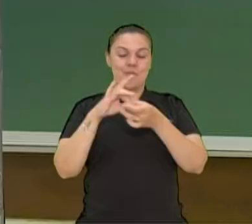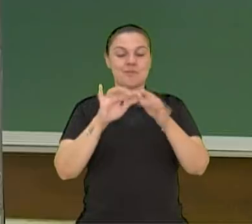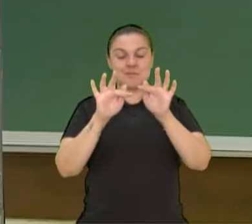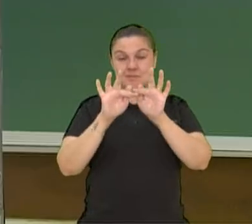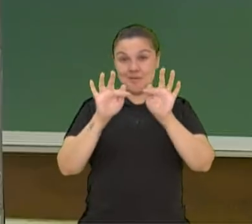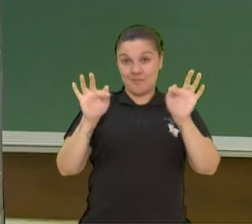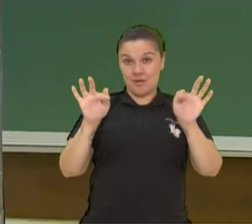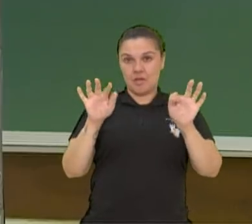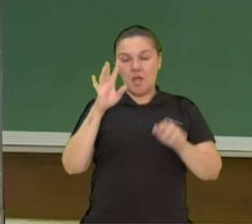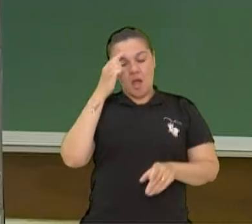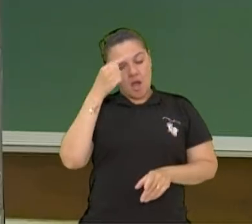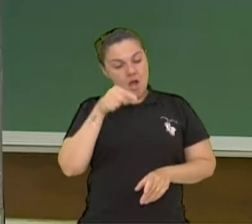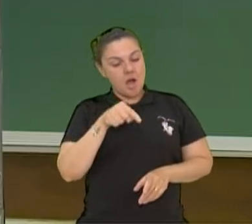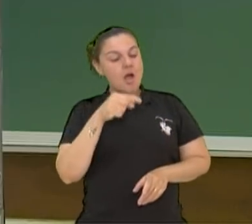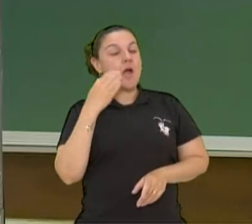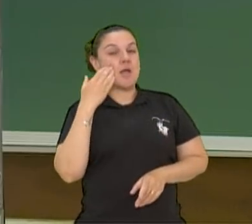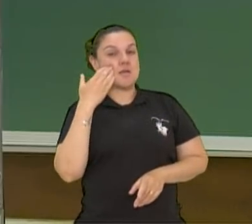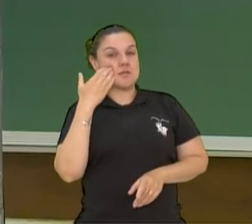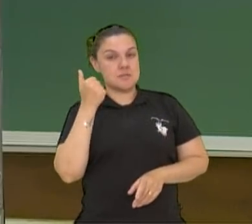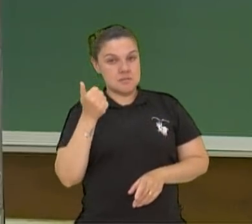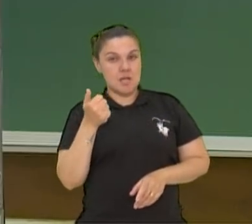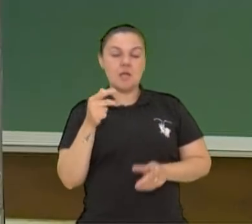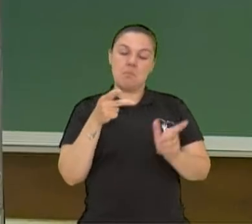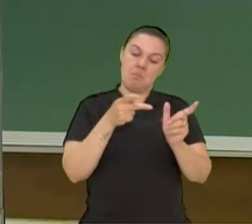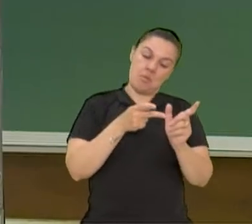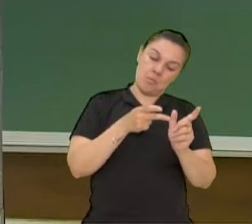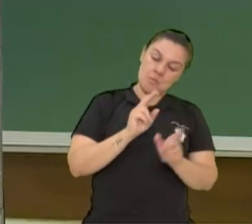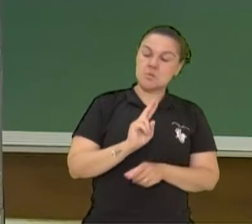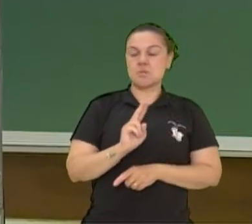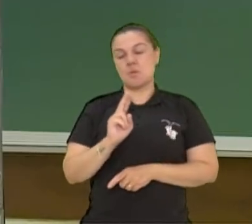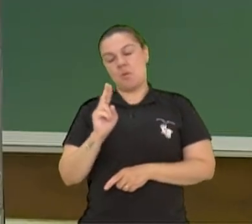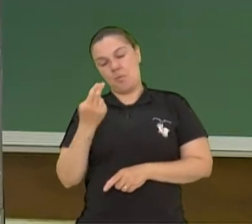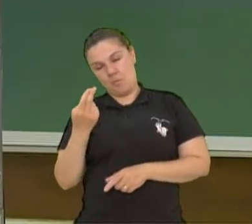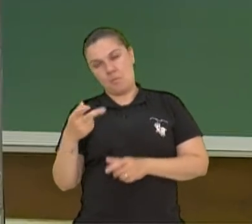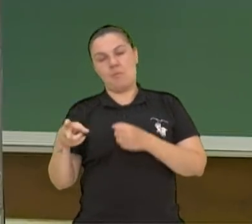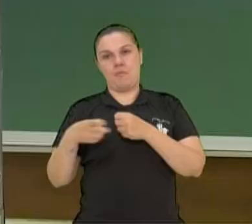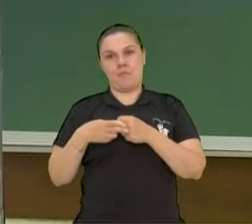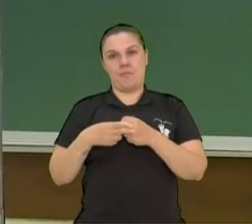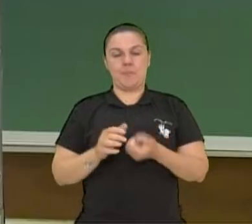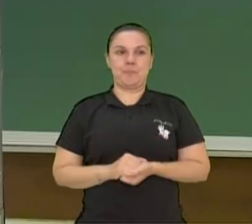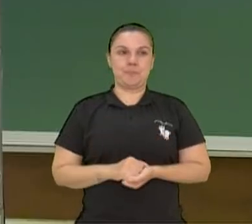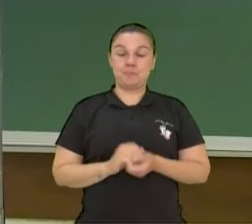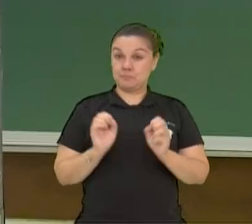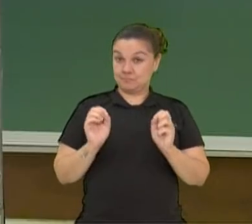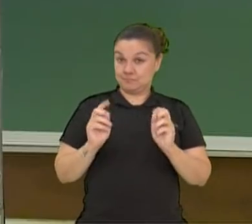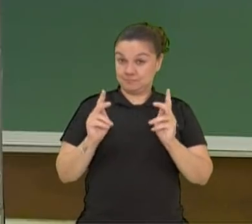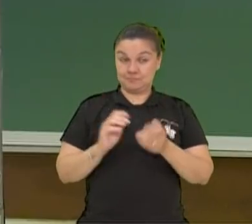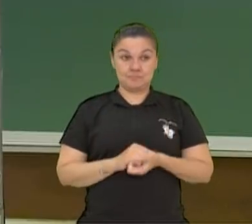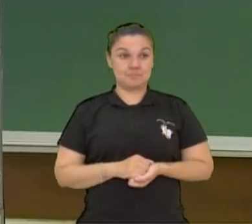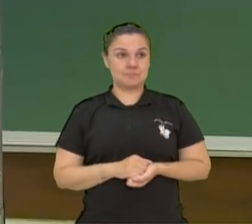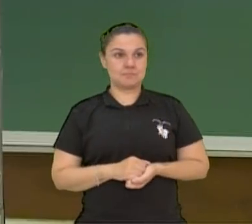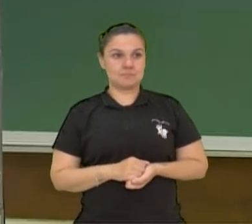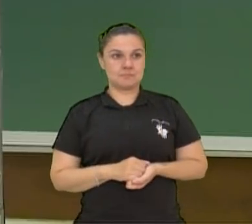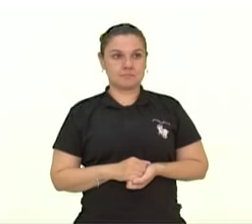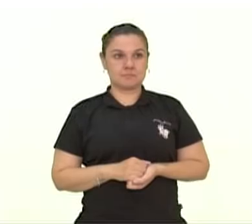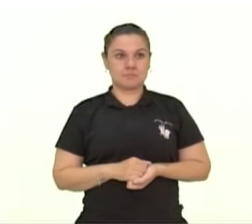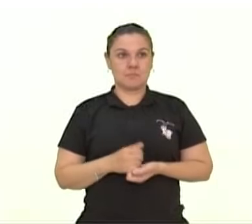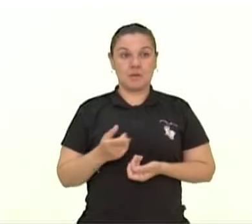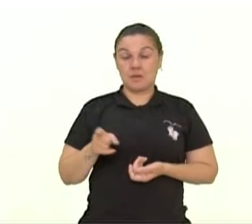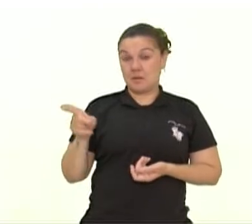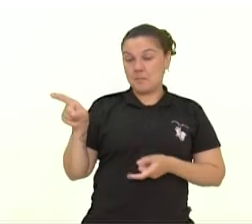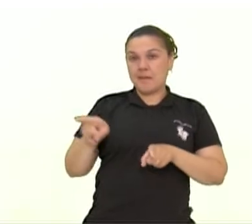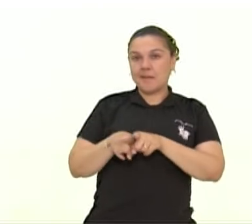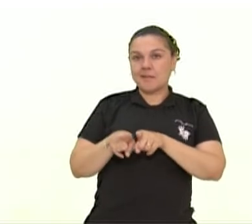consegue inferir se se trata de uma preposição ou se se trata de um verbo. Ok? Continuando. A gente tinha também